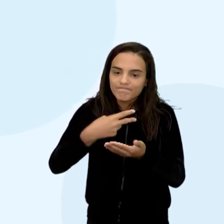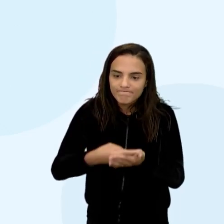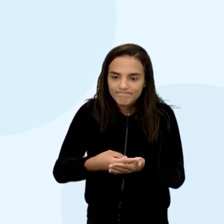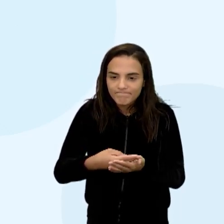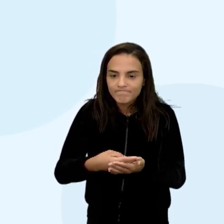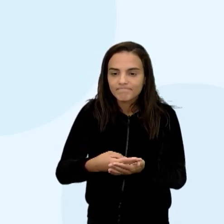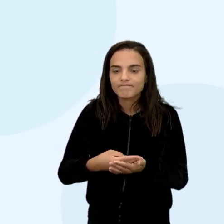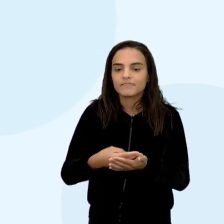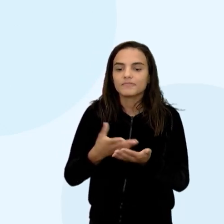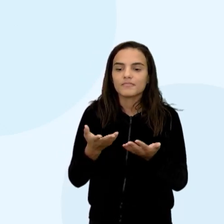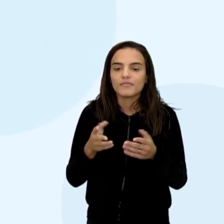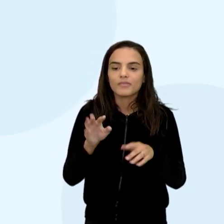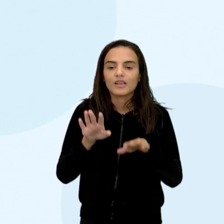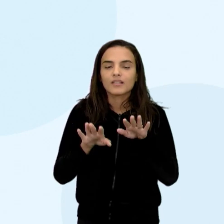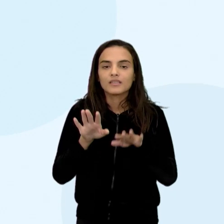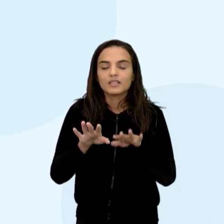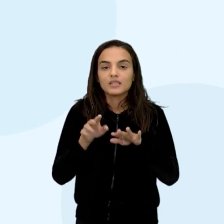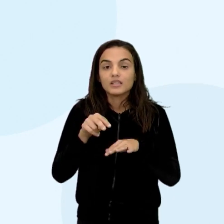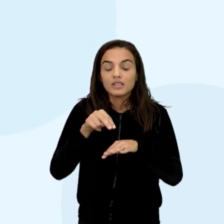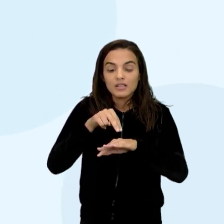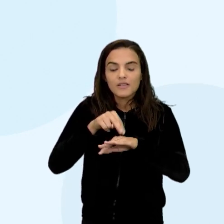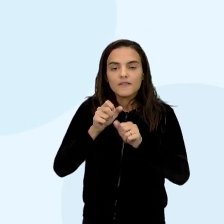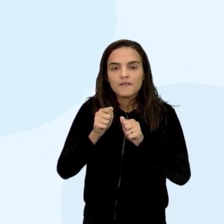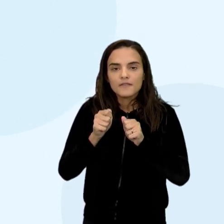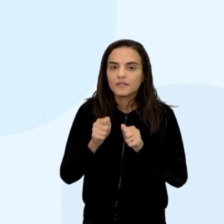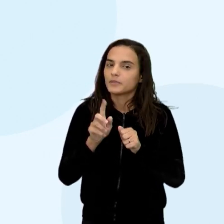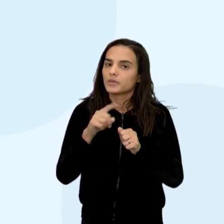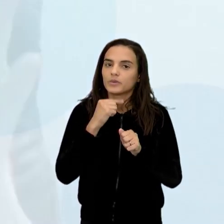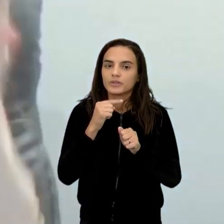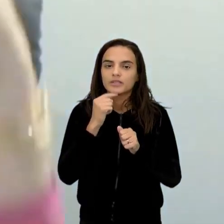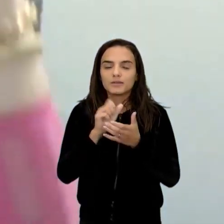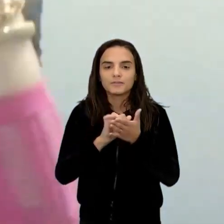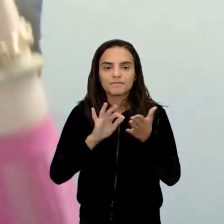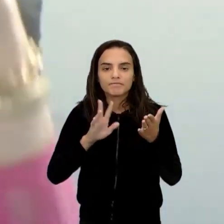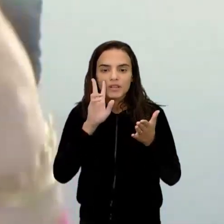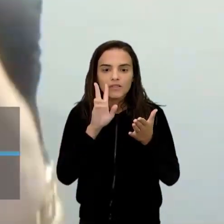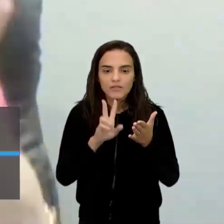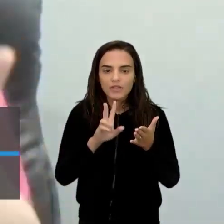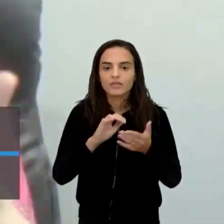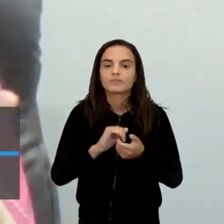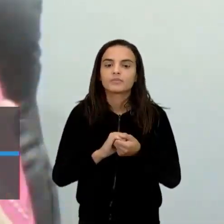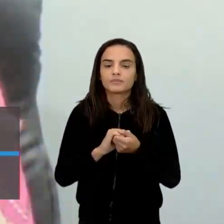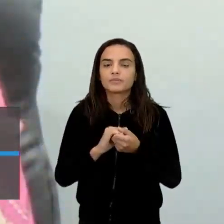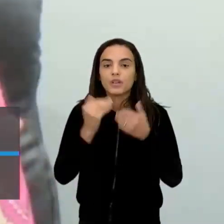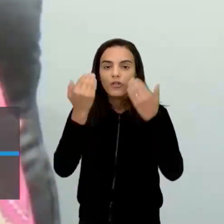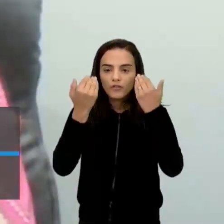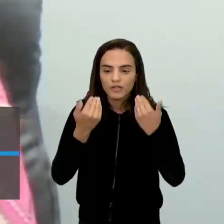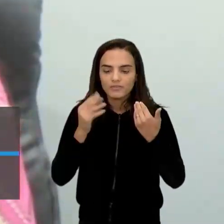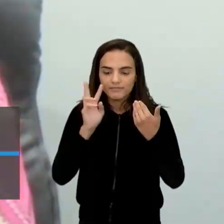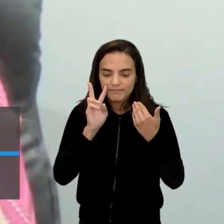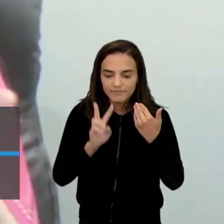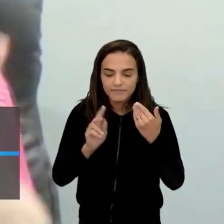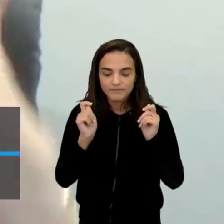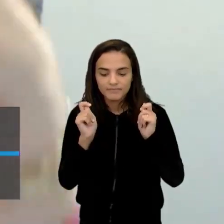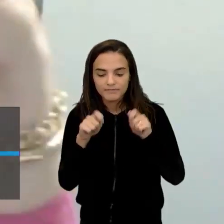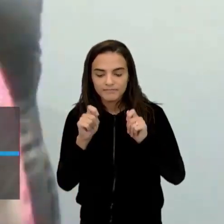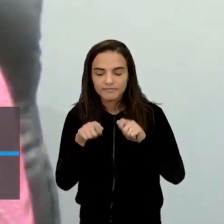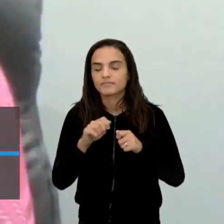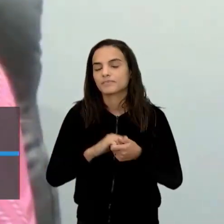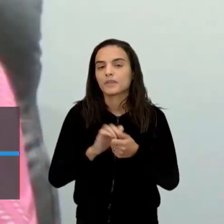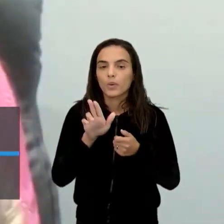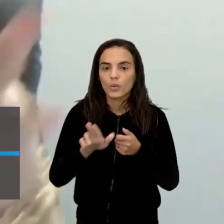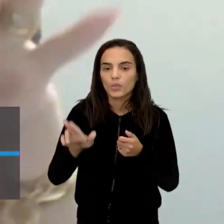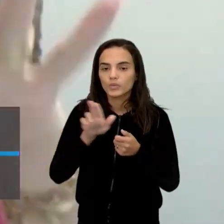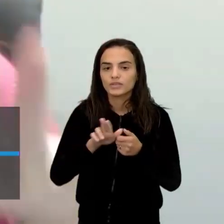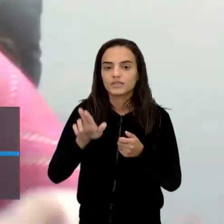posicionado, ele não vai conseguir realizar a atividade. Então, nós temos que ver se a atividade está certinha, está no campo visual dele, né? Se ele está